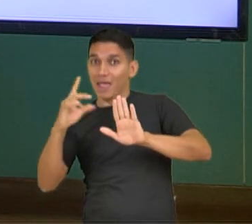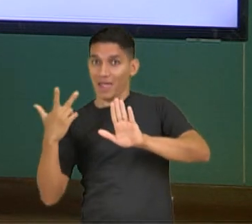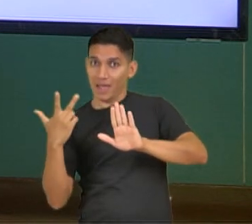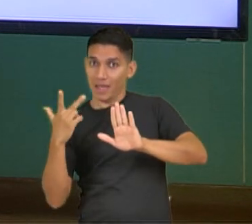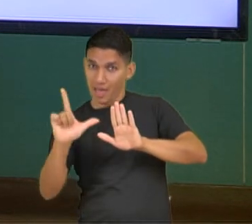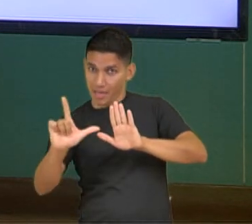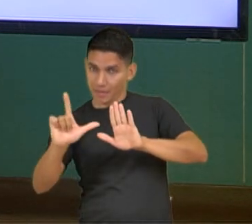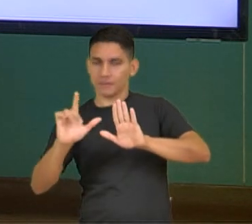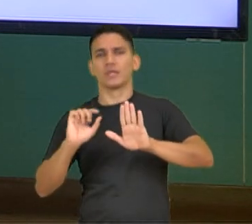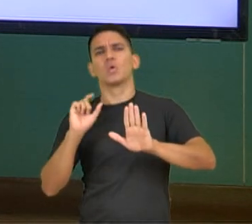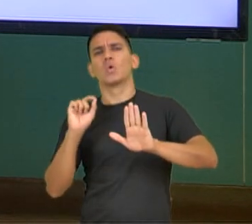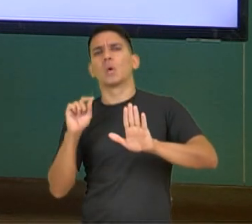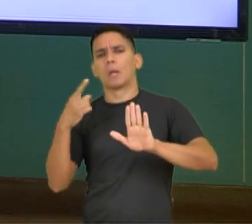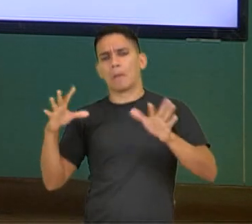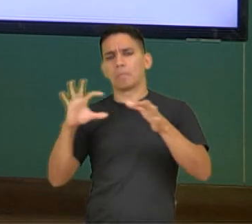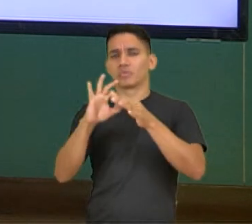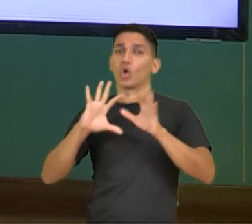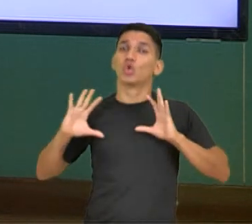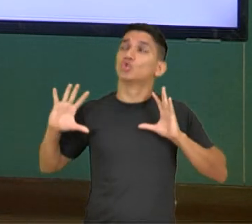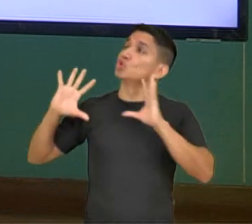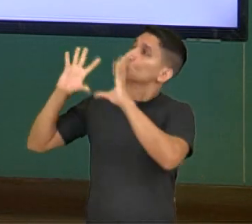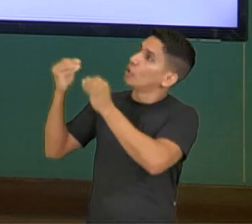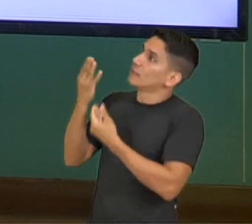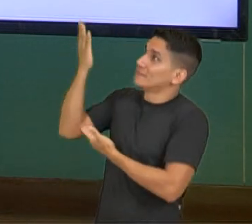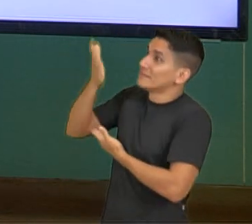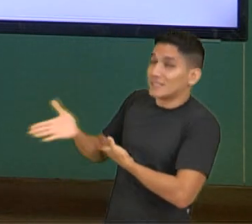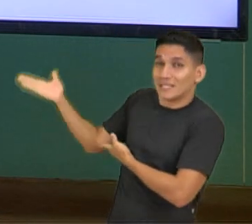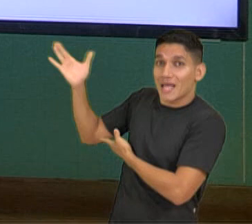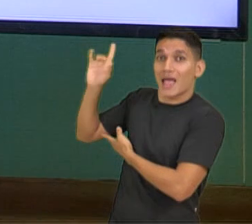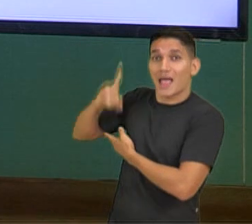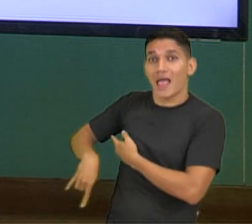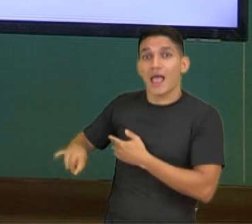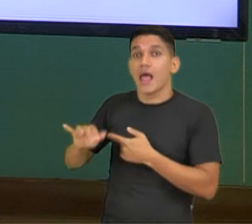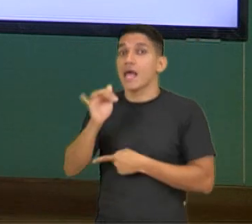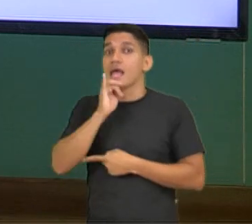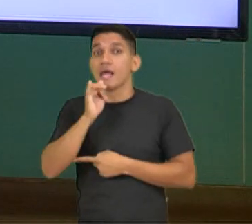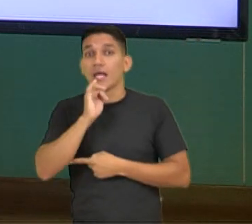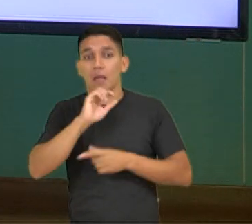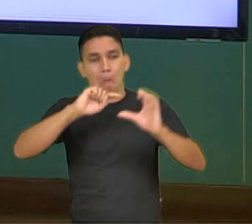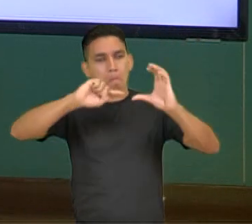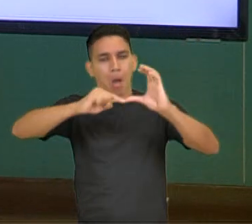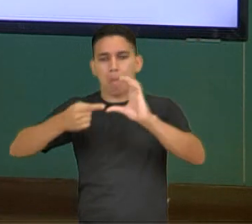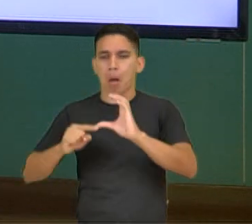no anel aromático. São todos exemplos de cadeias carbônicas